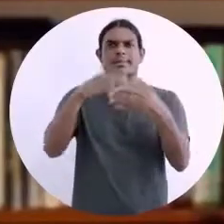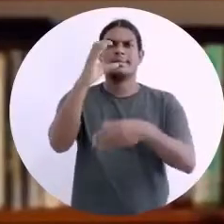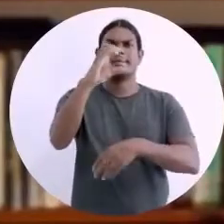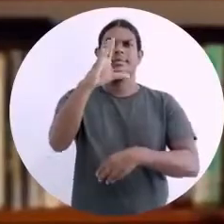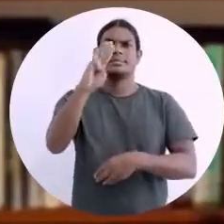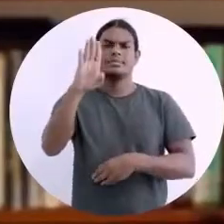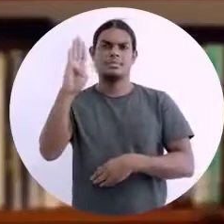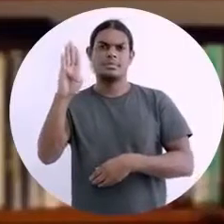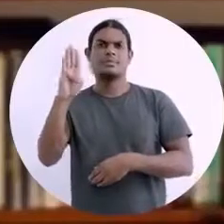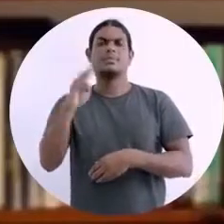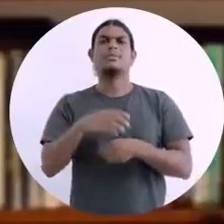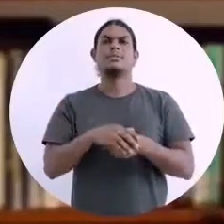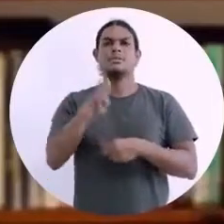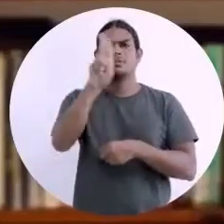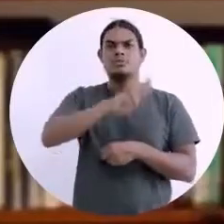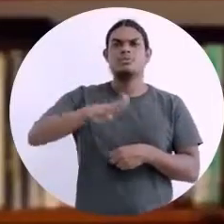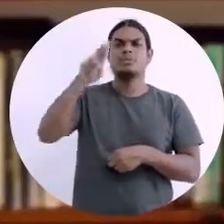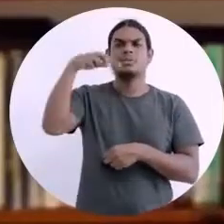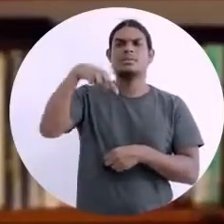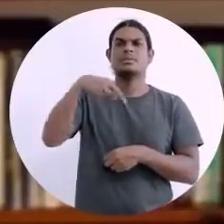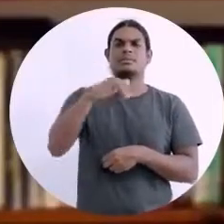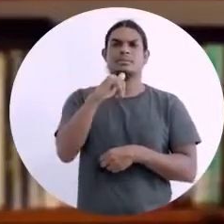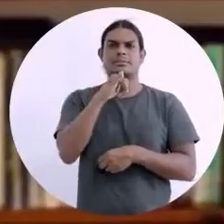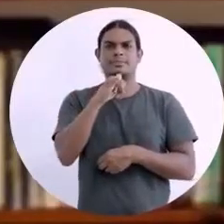consulta, pelo menos usar esse exemplo que eu estou dando aqui da música.